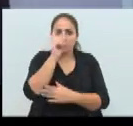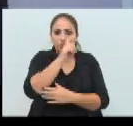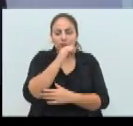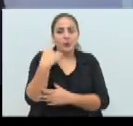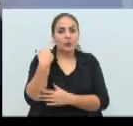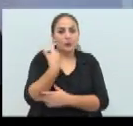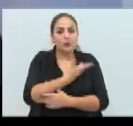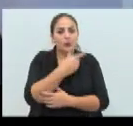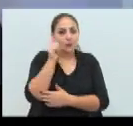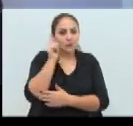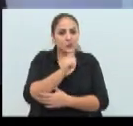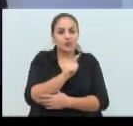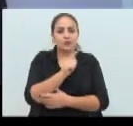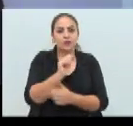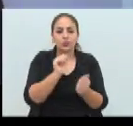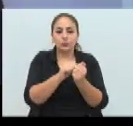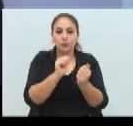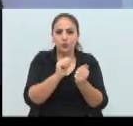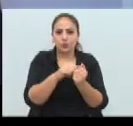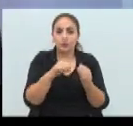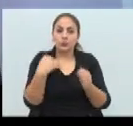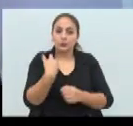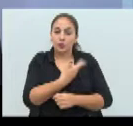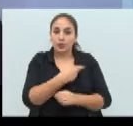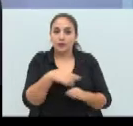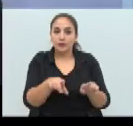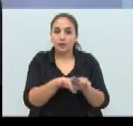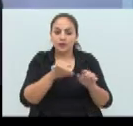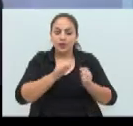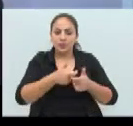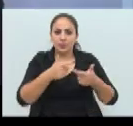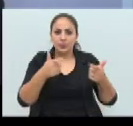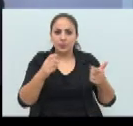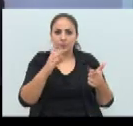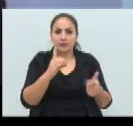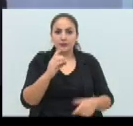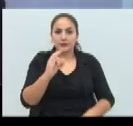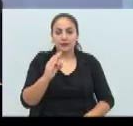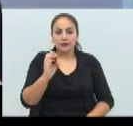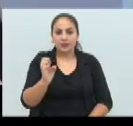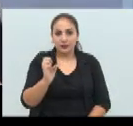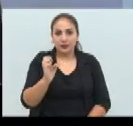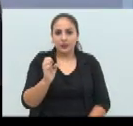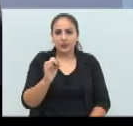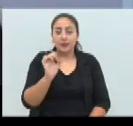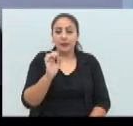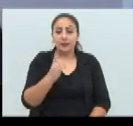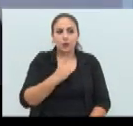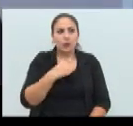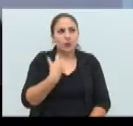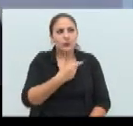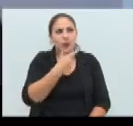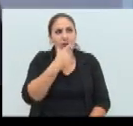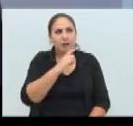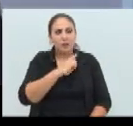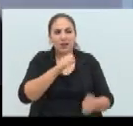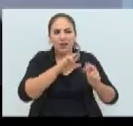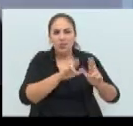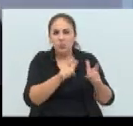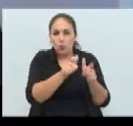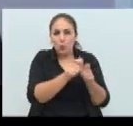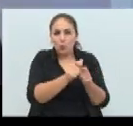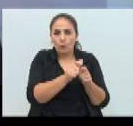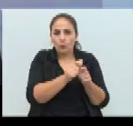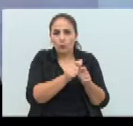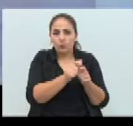conquista para os alunos. Nós também ampliamos o DCE. O DCE nós triplicamos o espaço